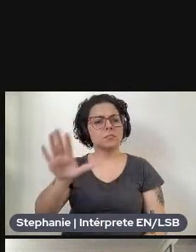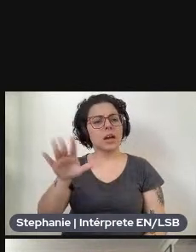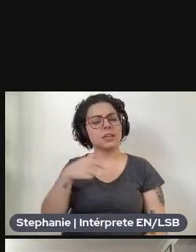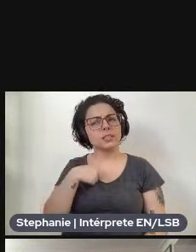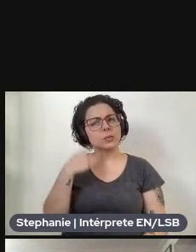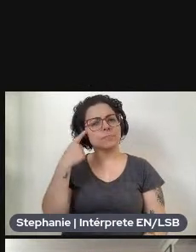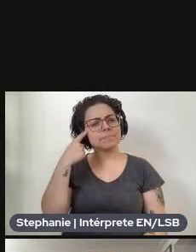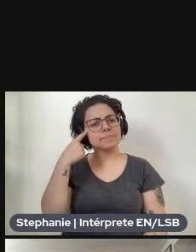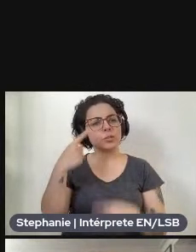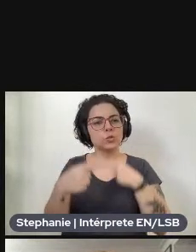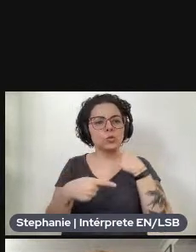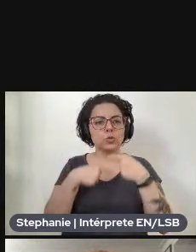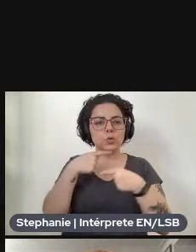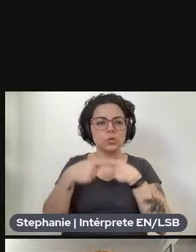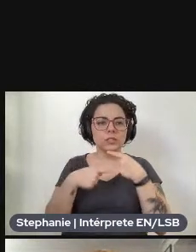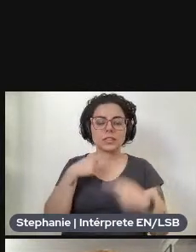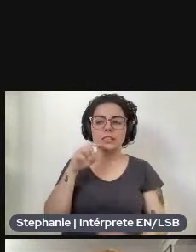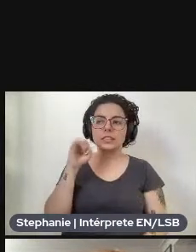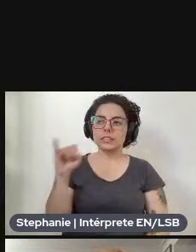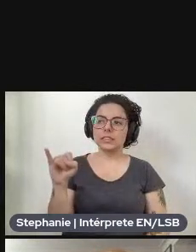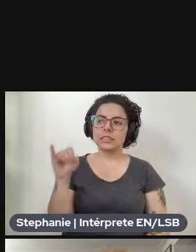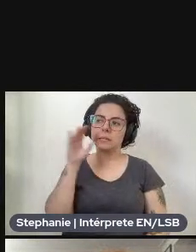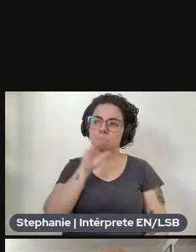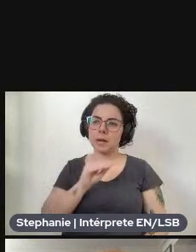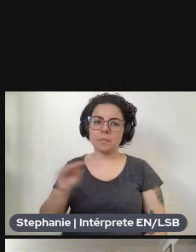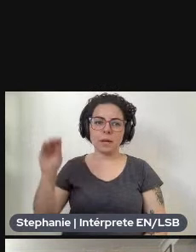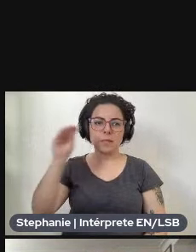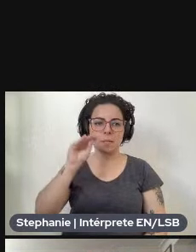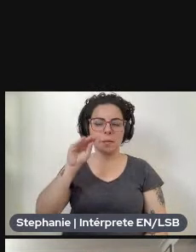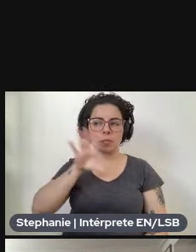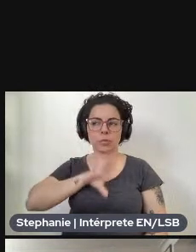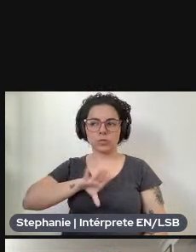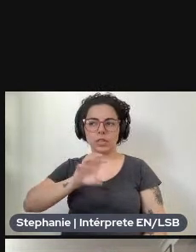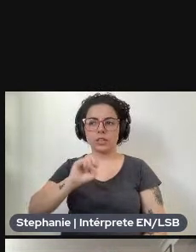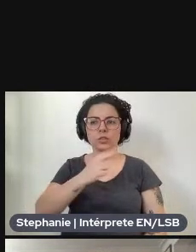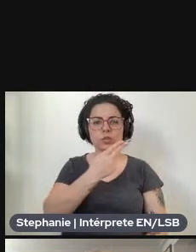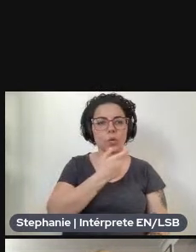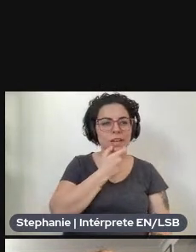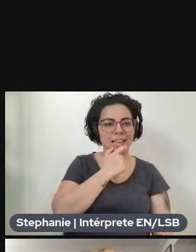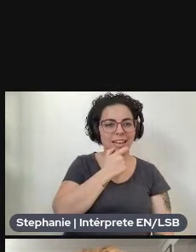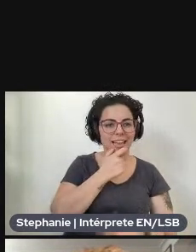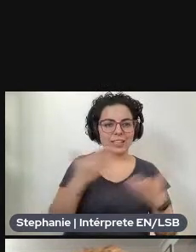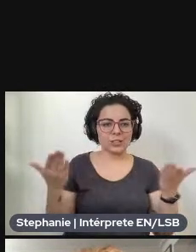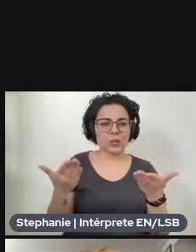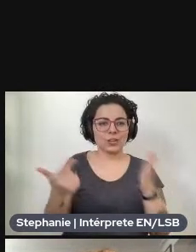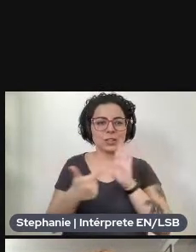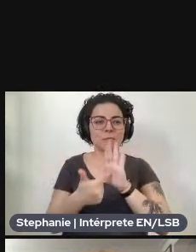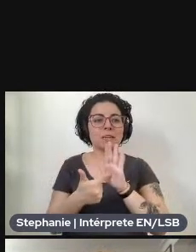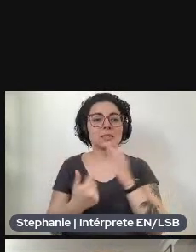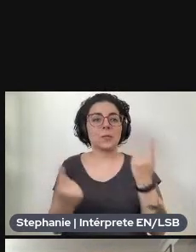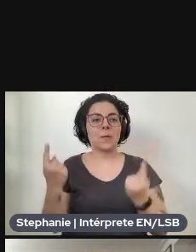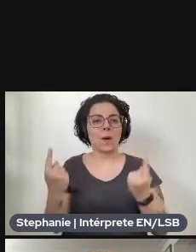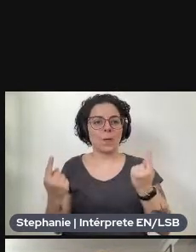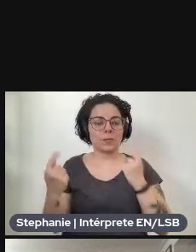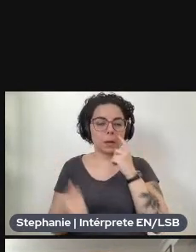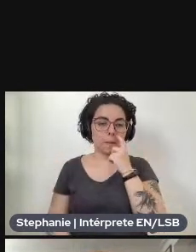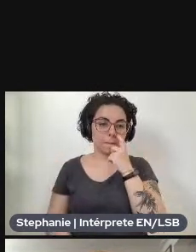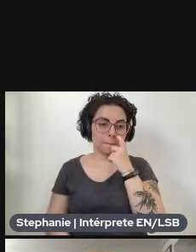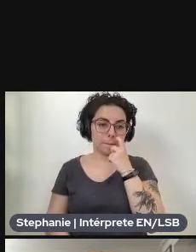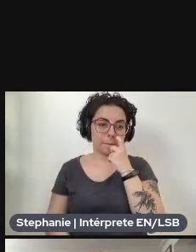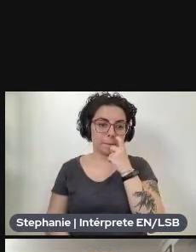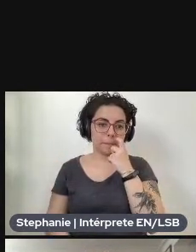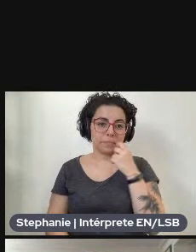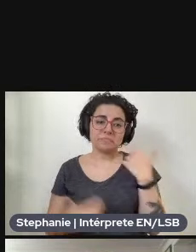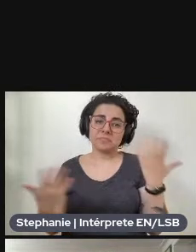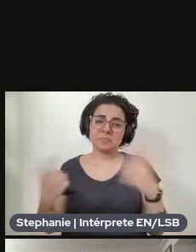se deveria usar o português ou o inglês nesta apresentação. E decidi pelo